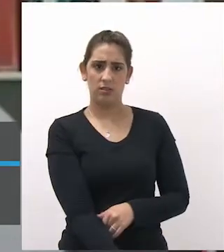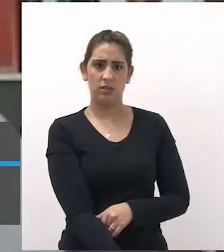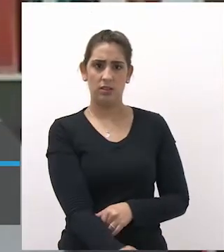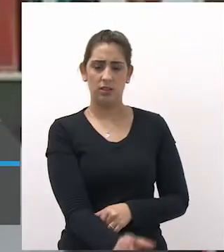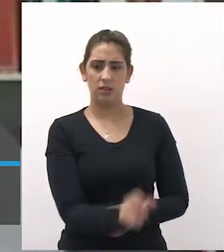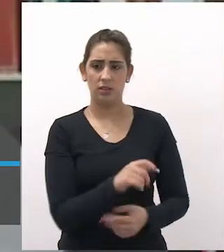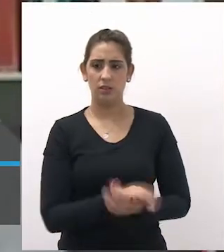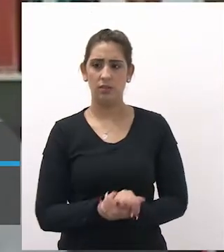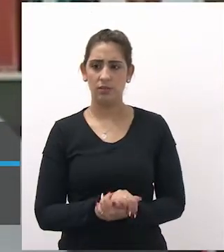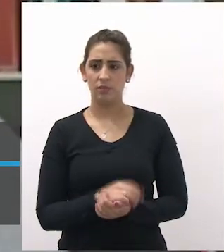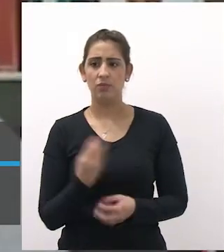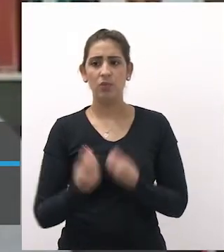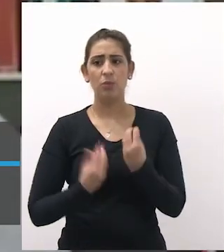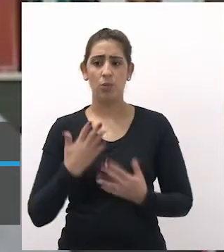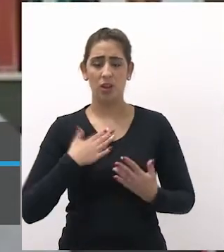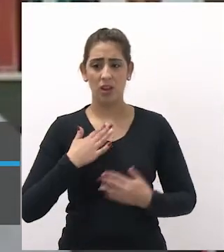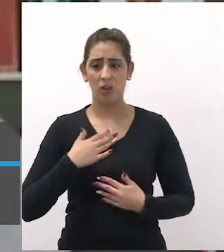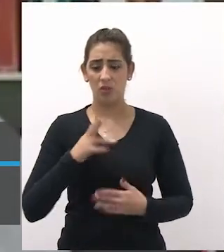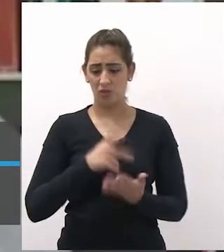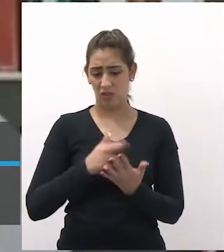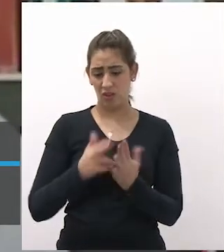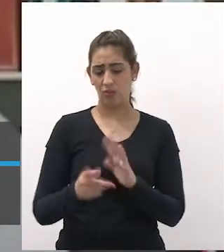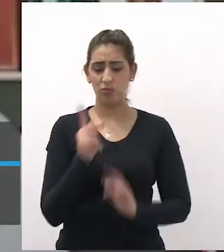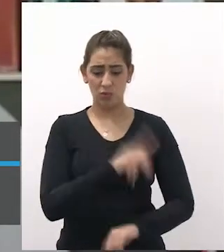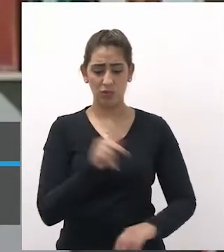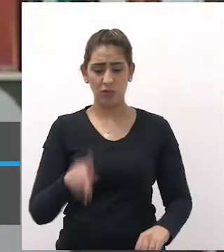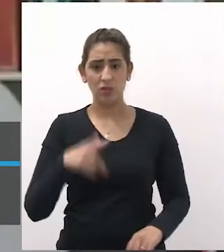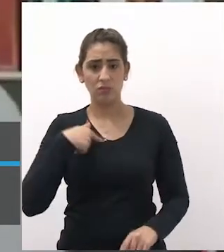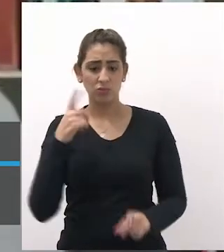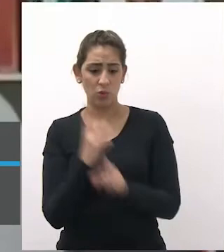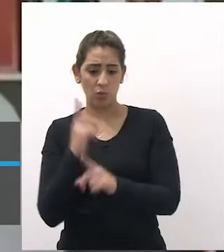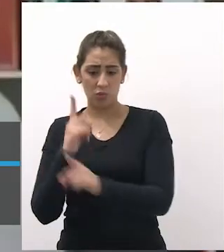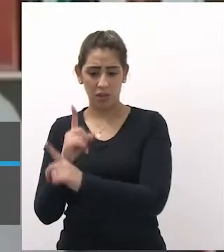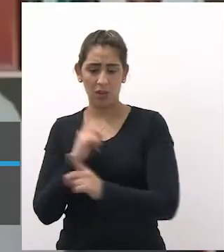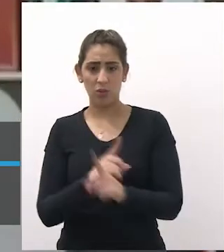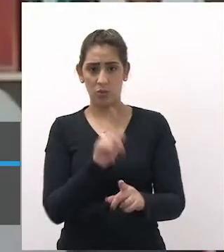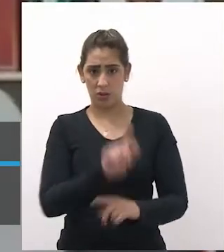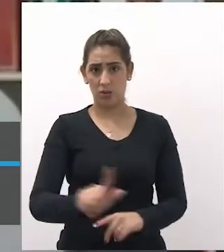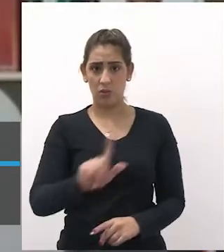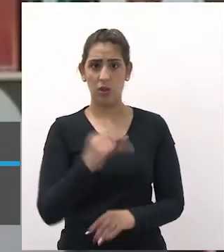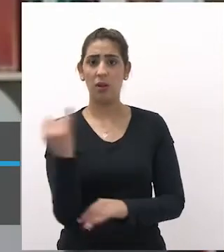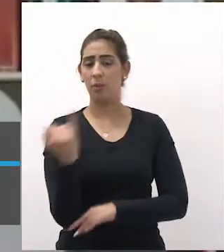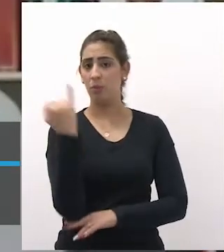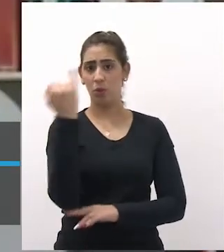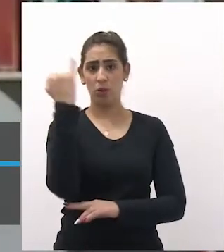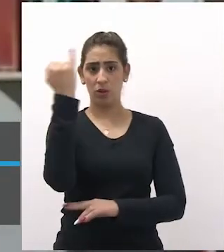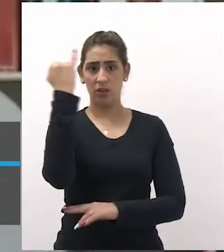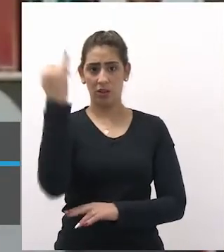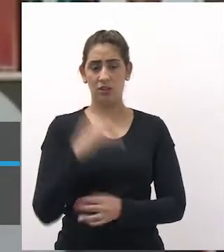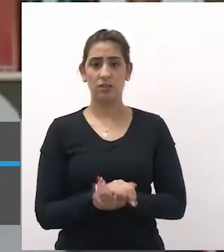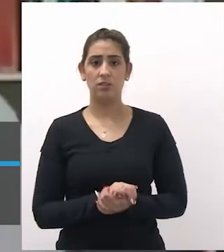e vários outros professores estamos aqui discutindo literatura, discutindo a importância da gente